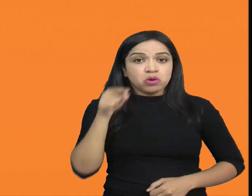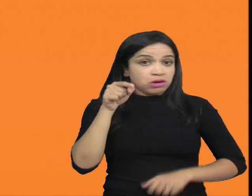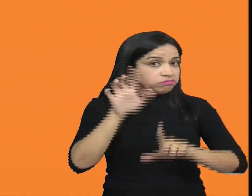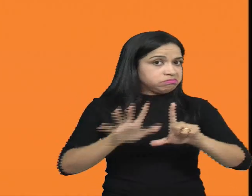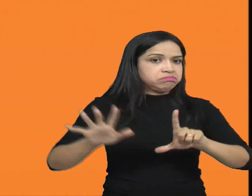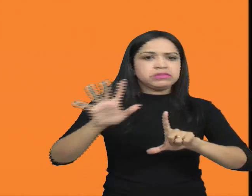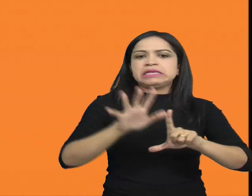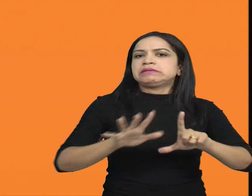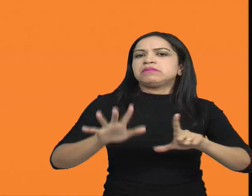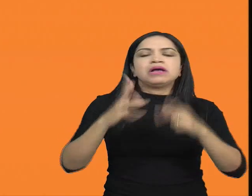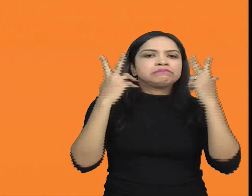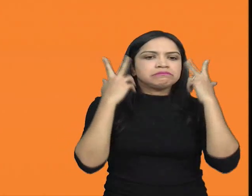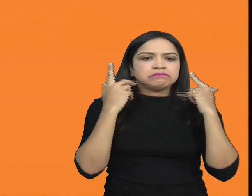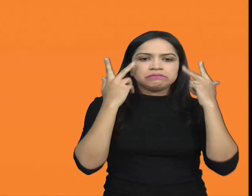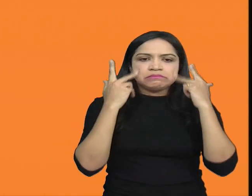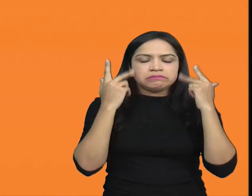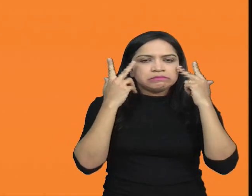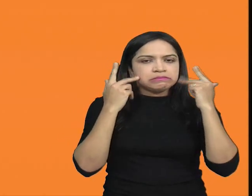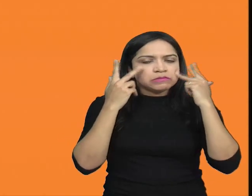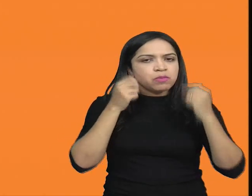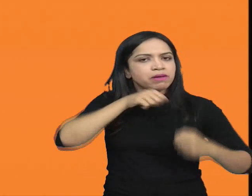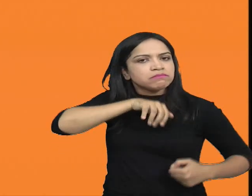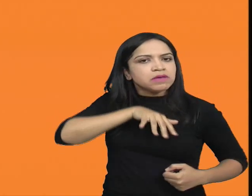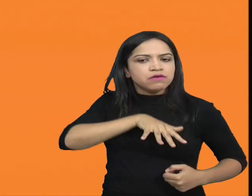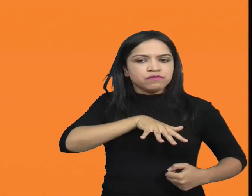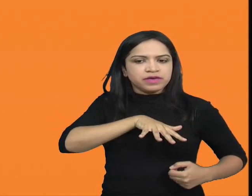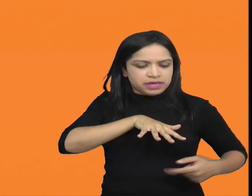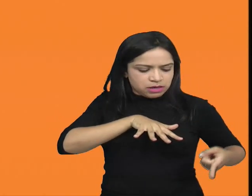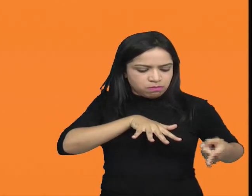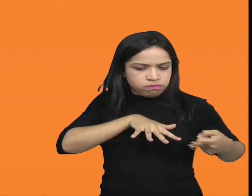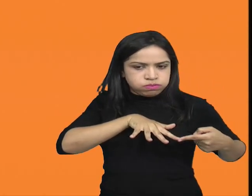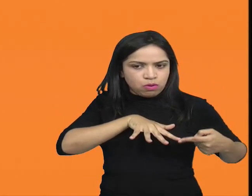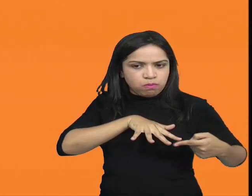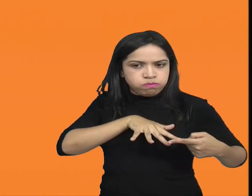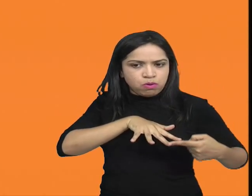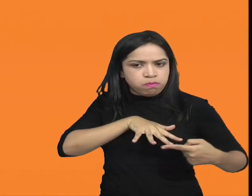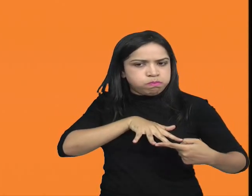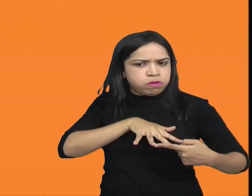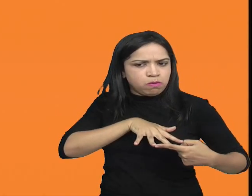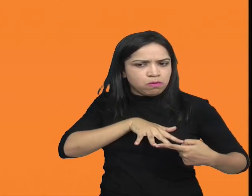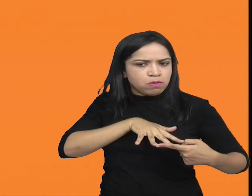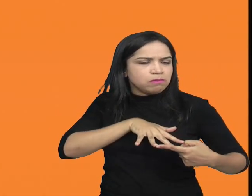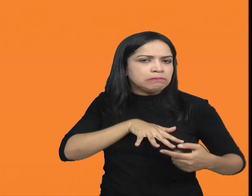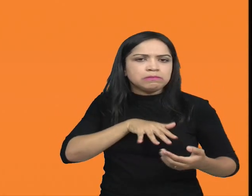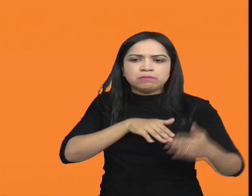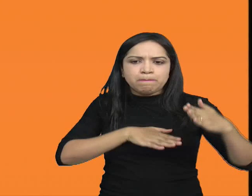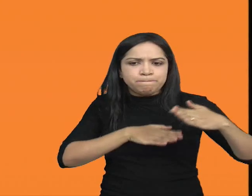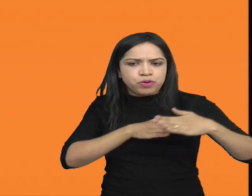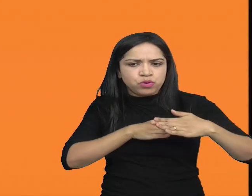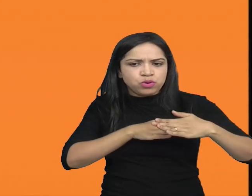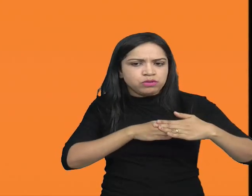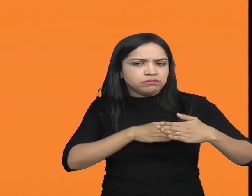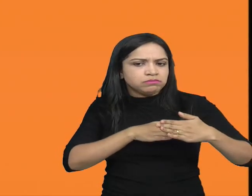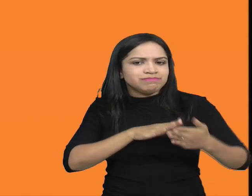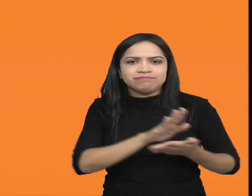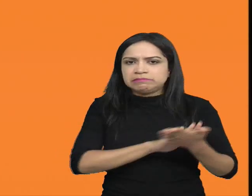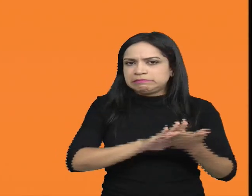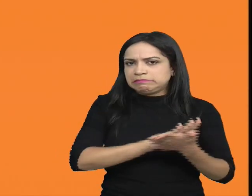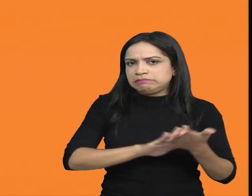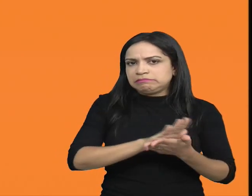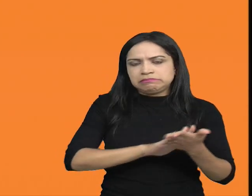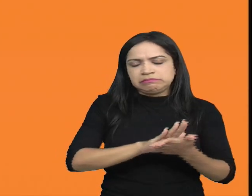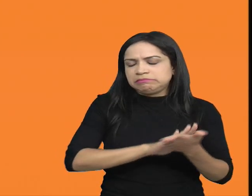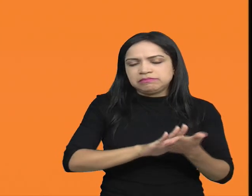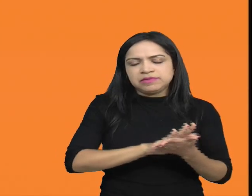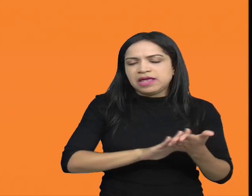uma imagem normal, mas é essa imagem que a gente faz e que a gente adquire na sala de